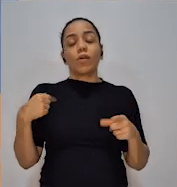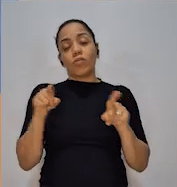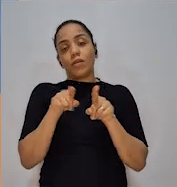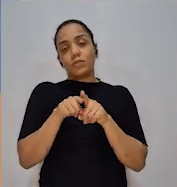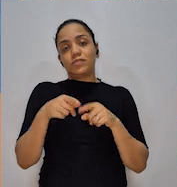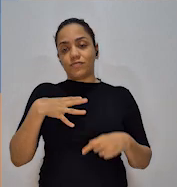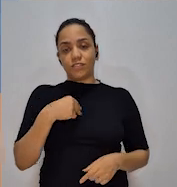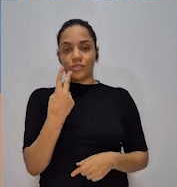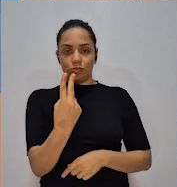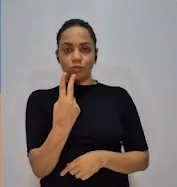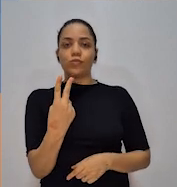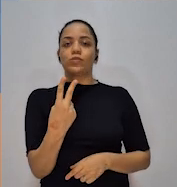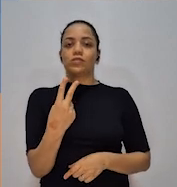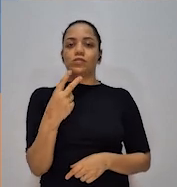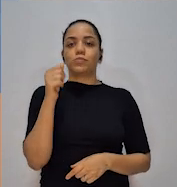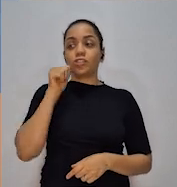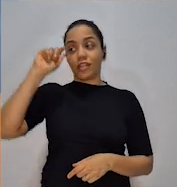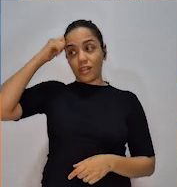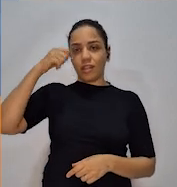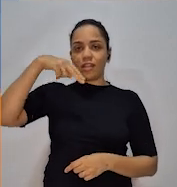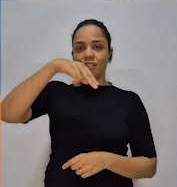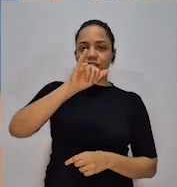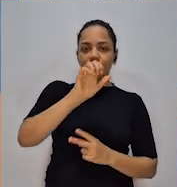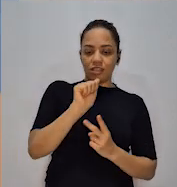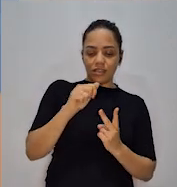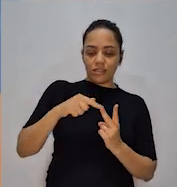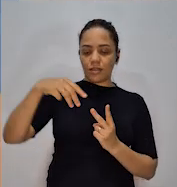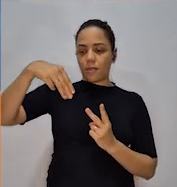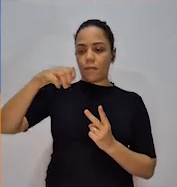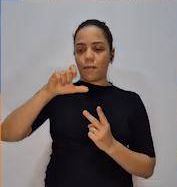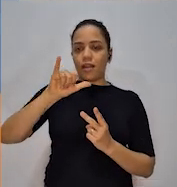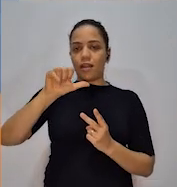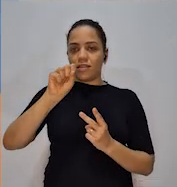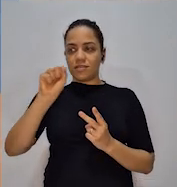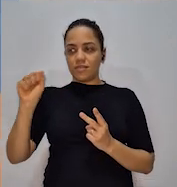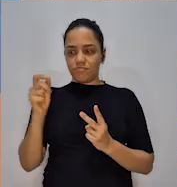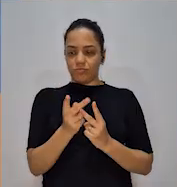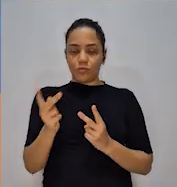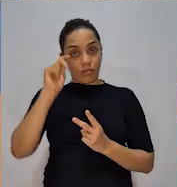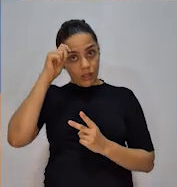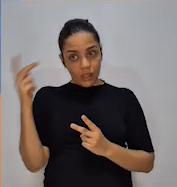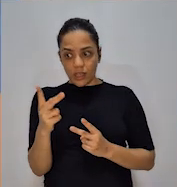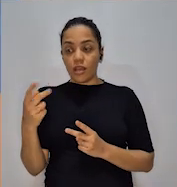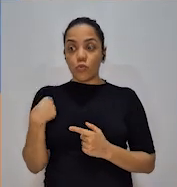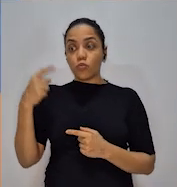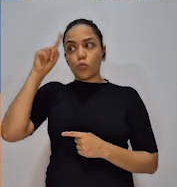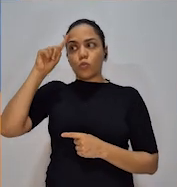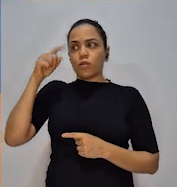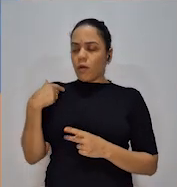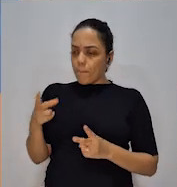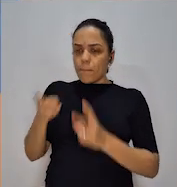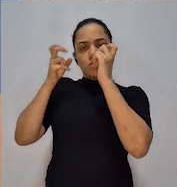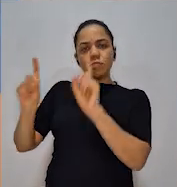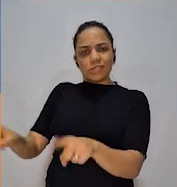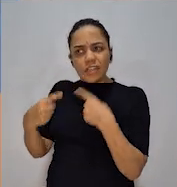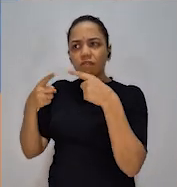da Melissa, duas meninas negras, com quem eu vivo todos os dias os desafios de vivermos num país